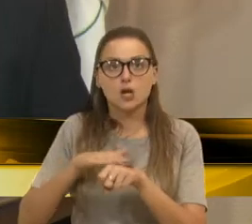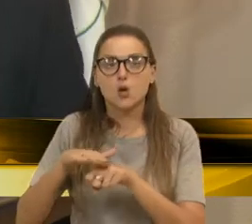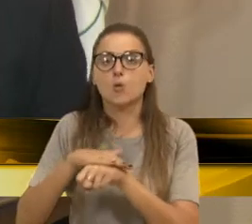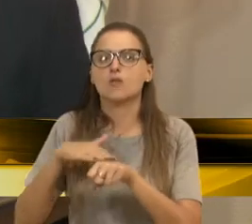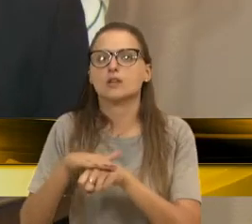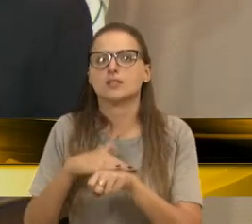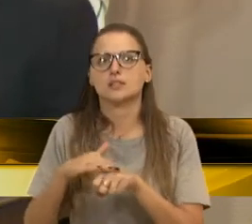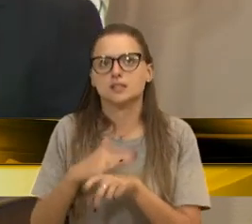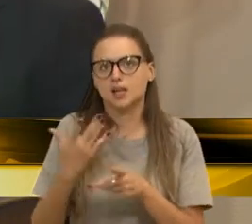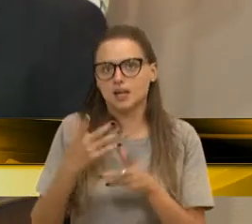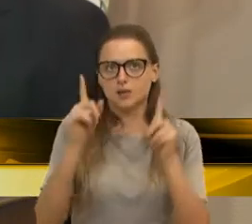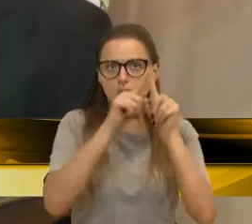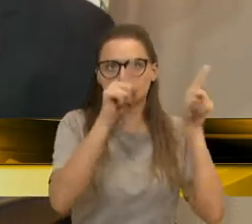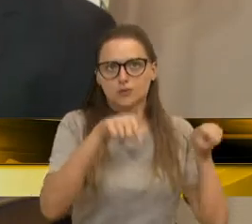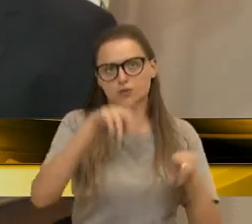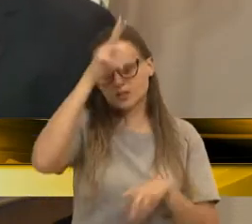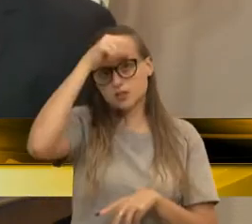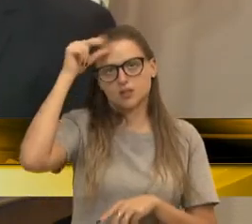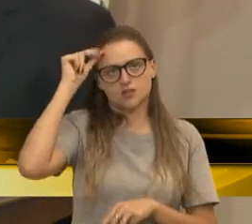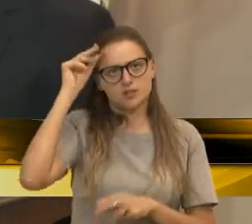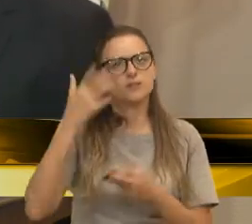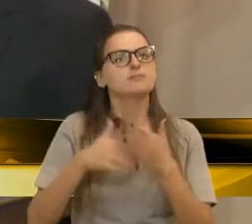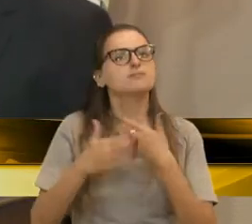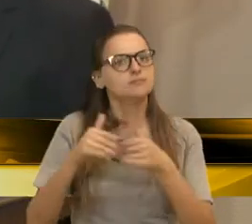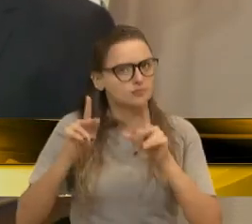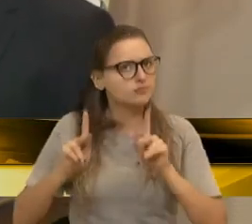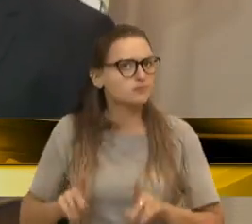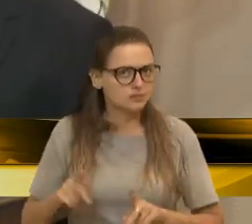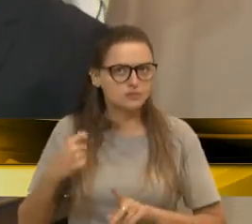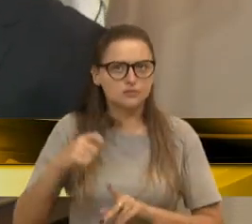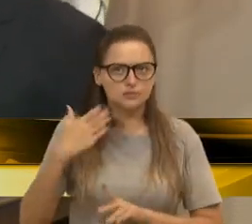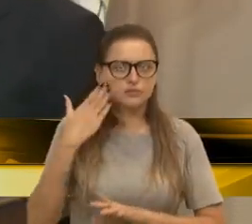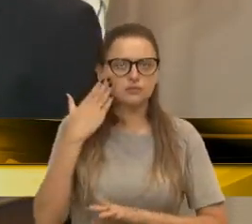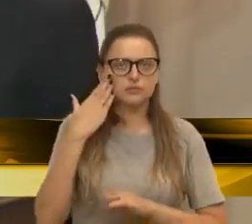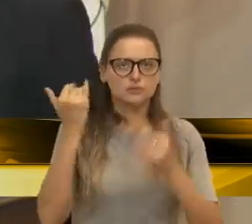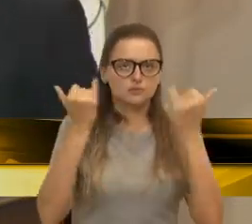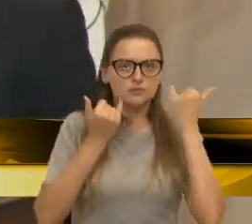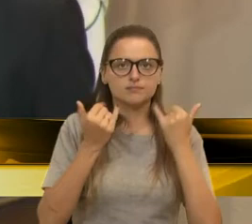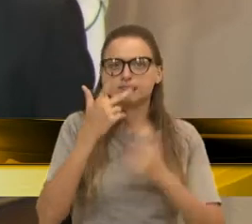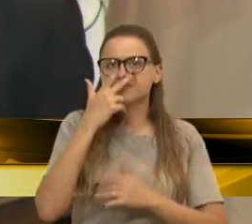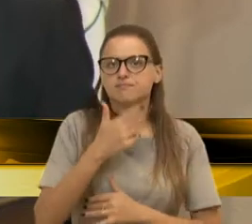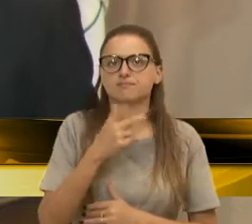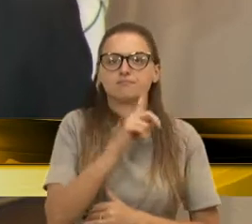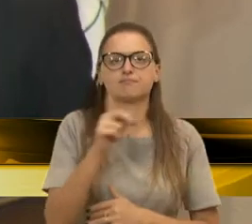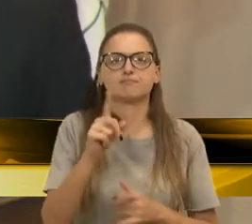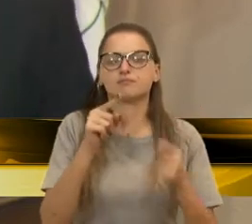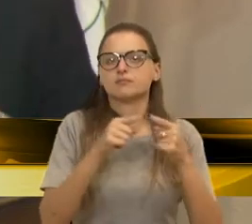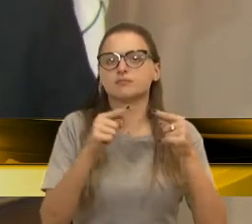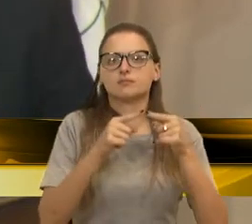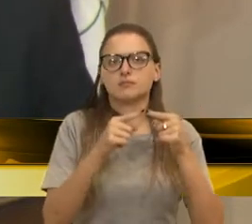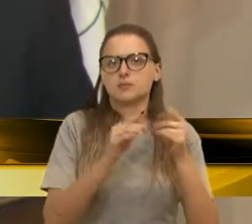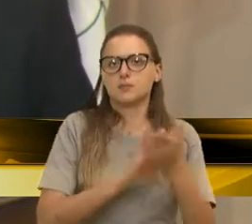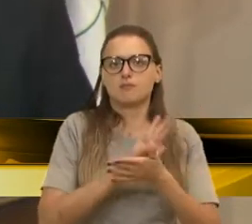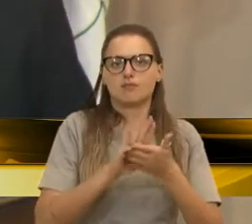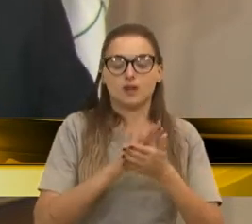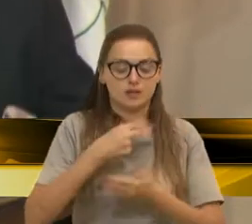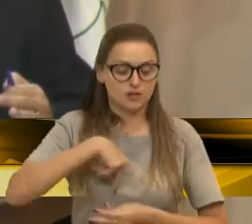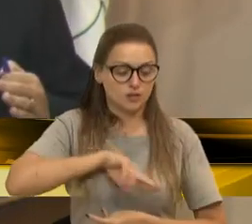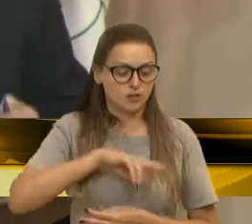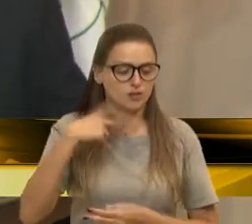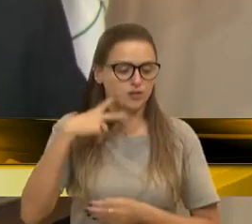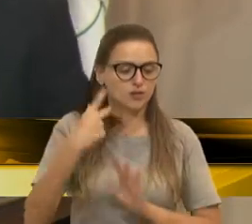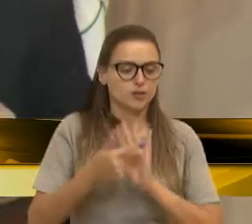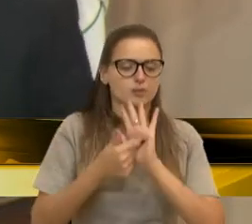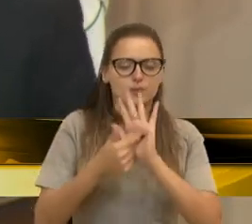servidores. Então, o que tem acontecido, a população precisa saber disso, porque assim, parece que não cola nada. A gente traz aqui